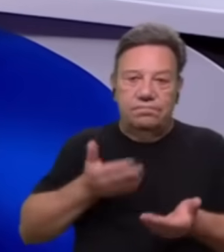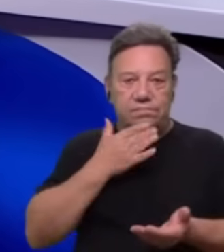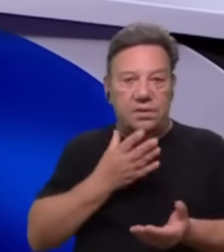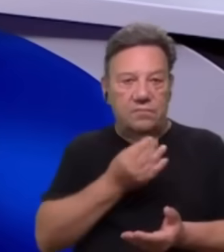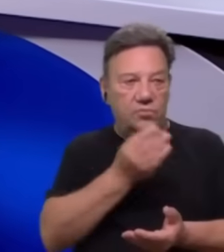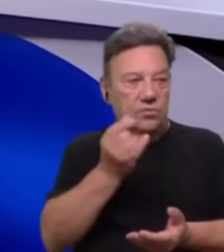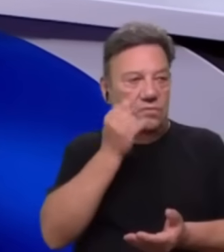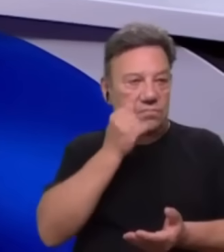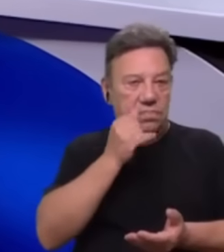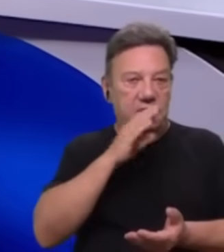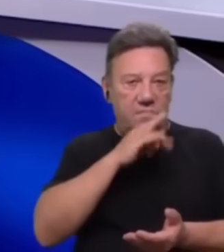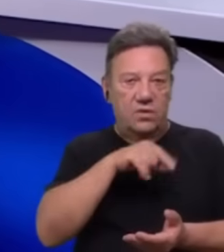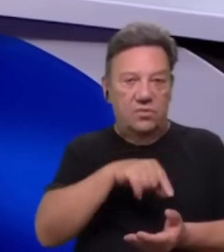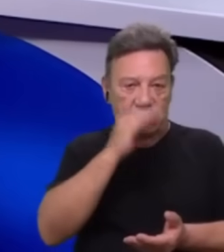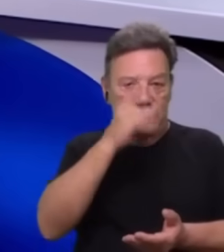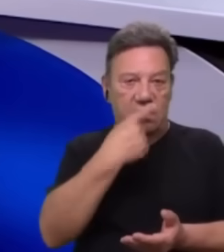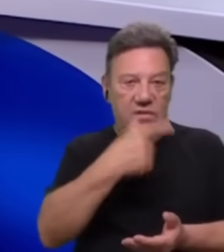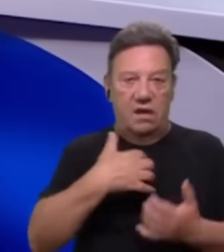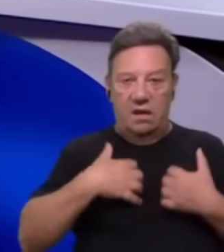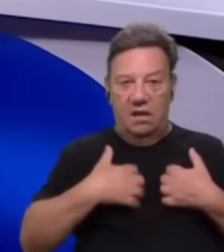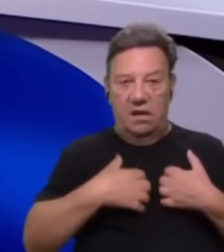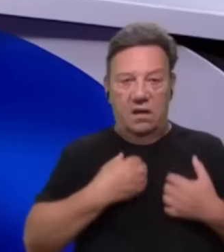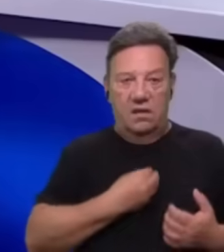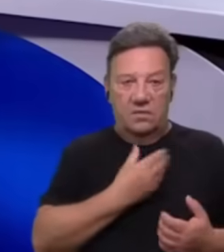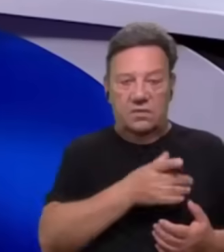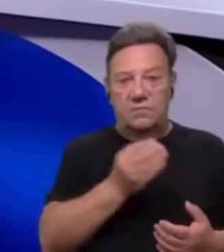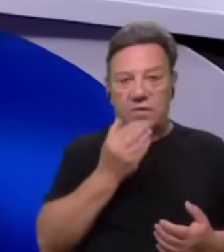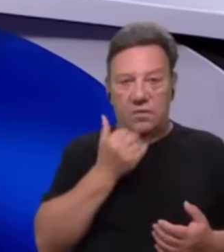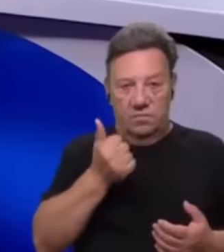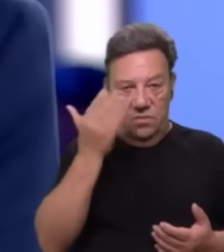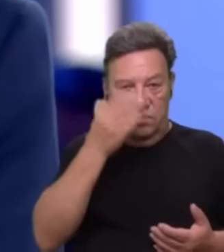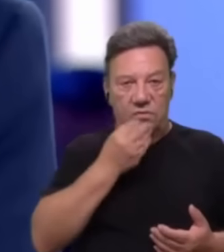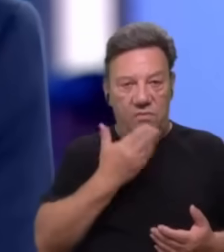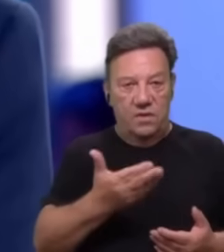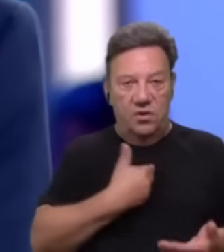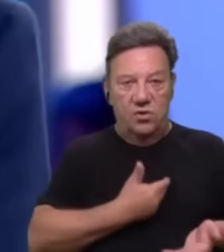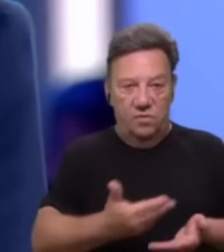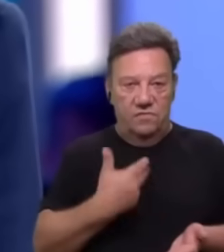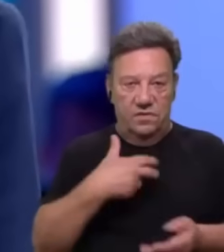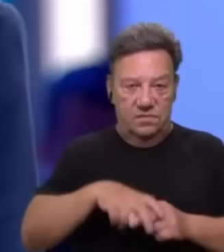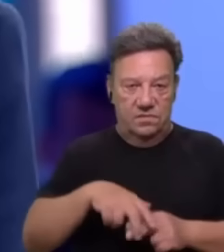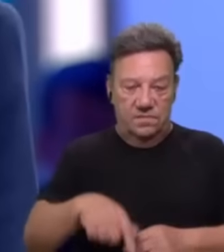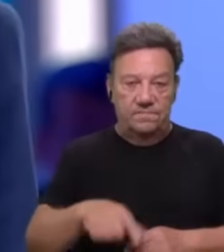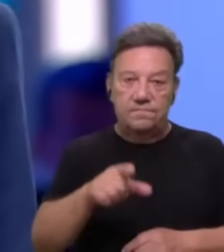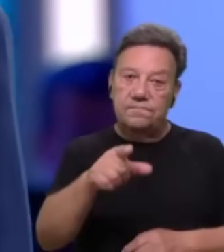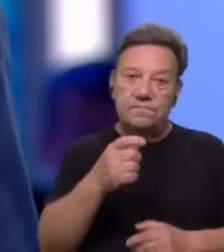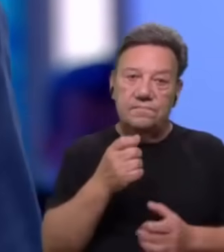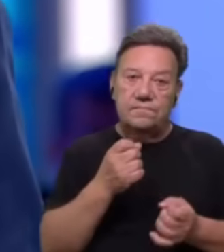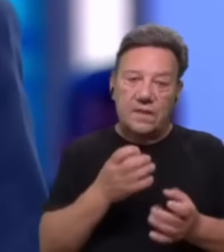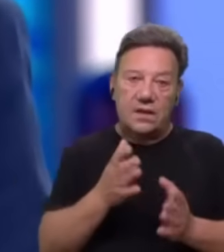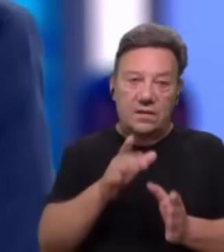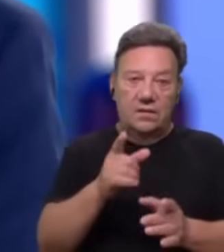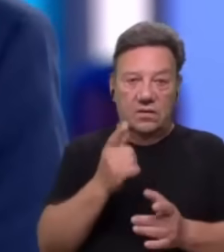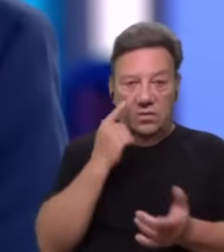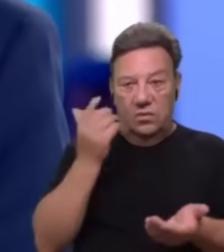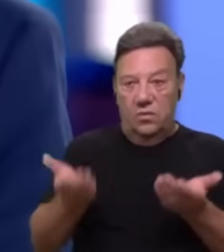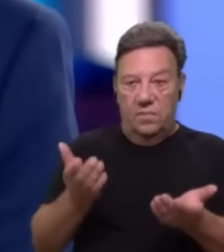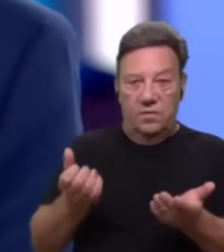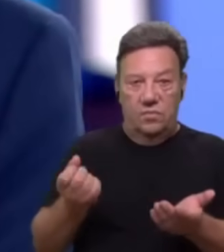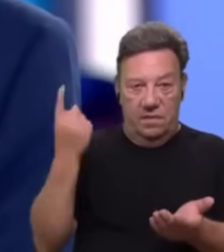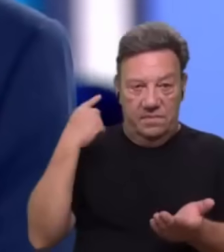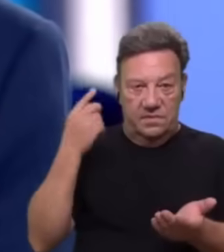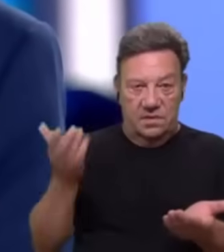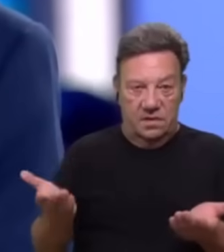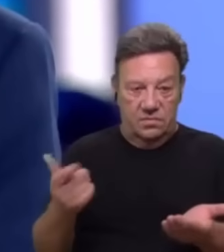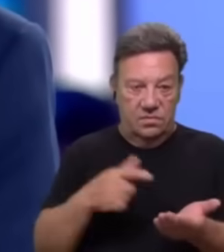Muitos pais e professores estão com angústia muito boa noite muito obrigado pela convite para para estar aqui bom comparando com o ano passado